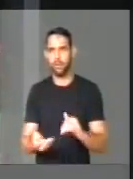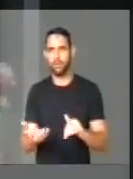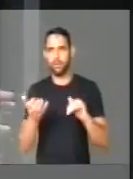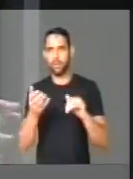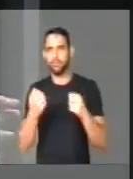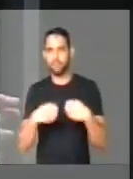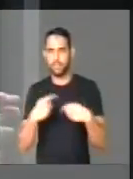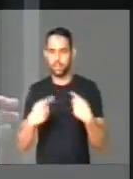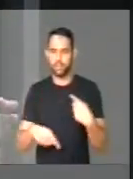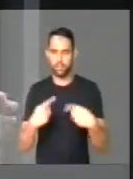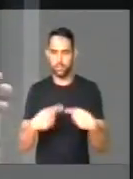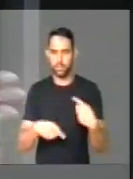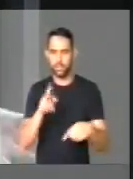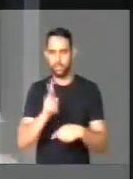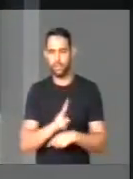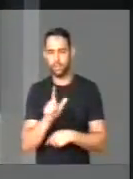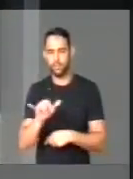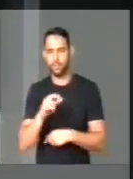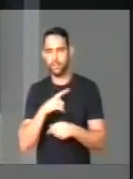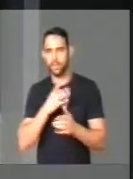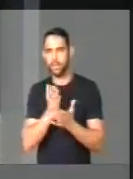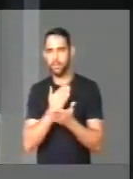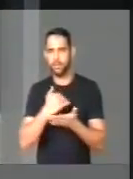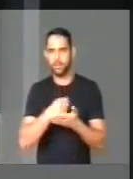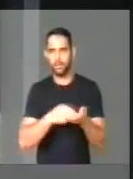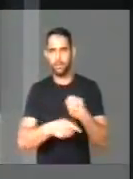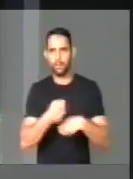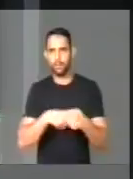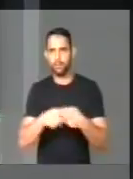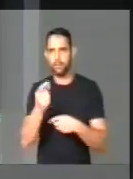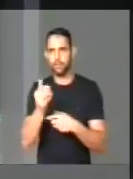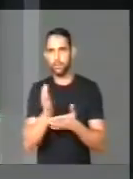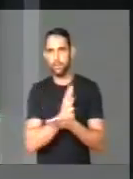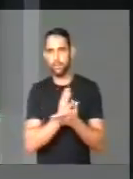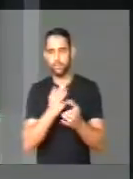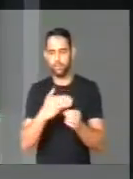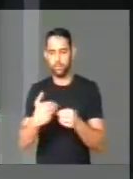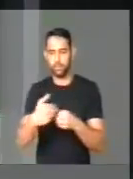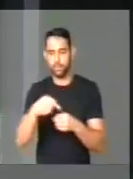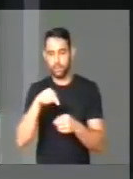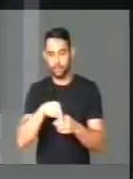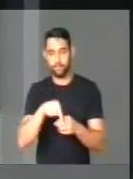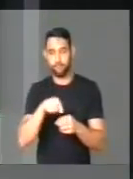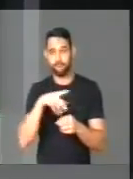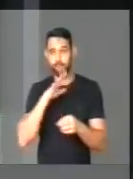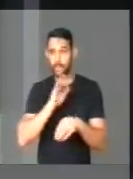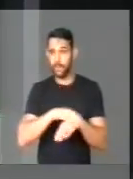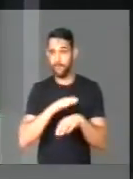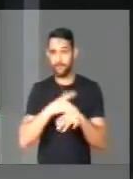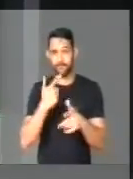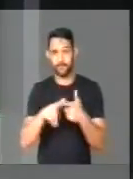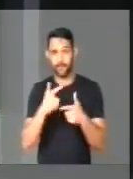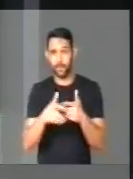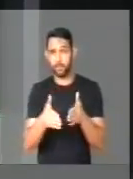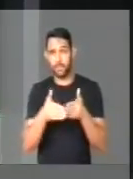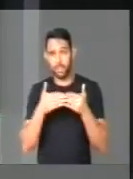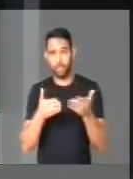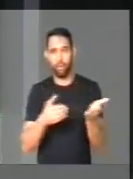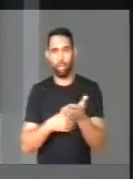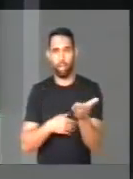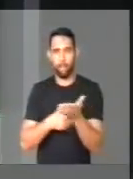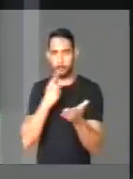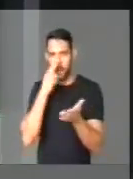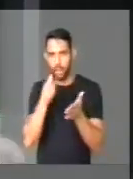discutir, Padre Luiz, é a divisão do dinheiro brasileiro. Os municípios, cada vez mais com o pires na mão,